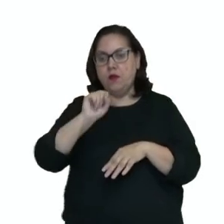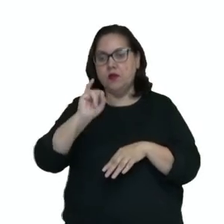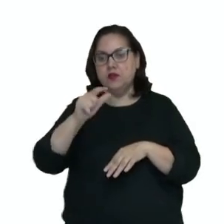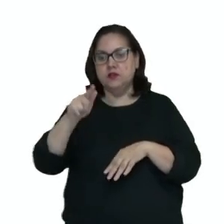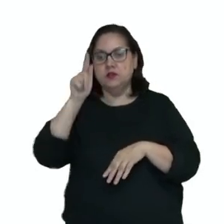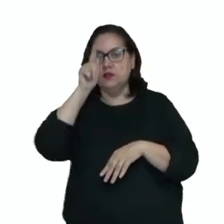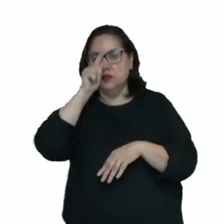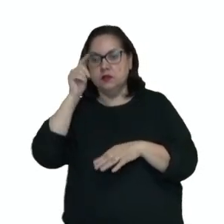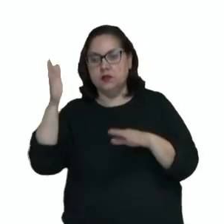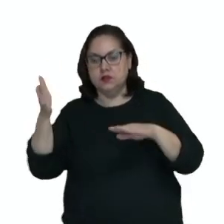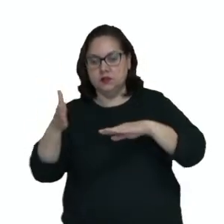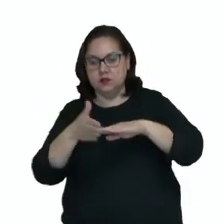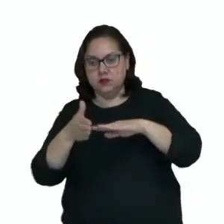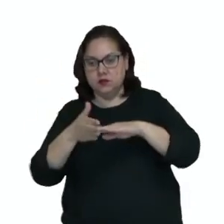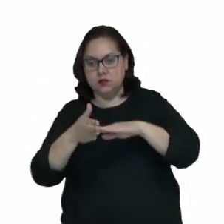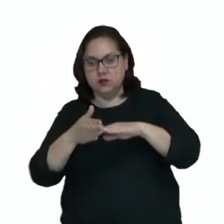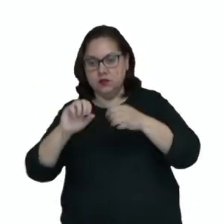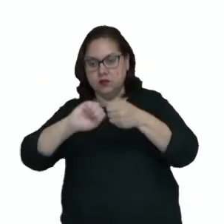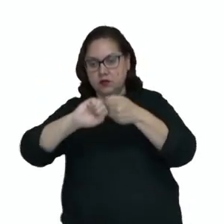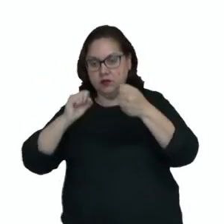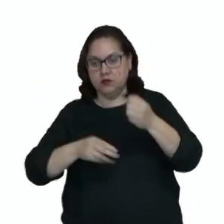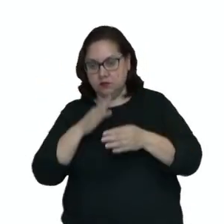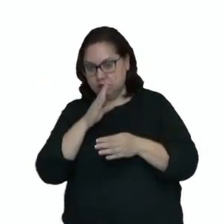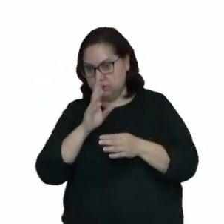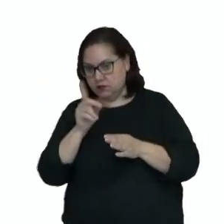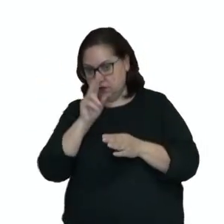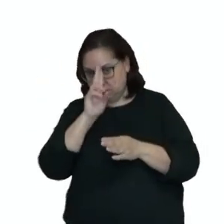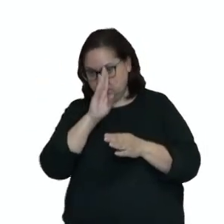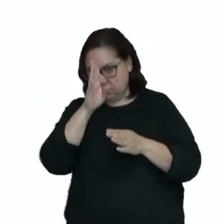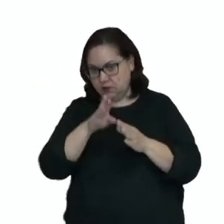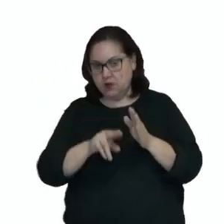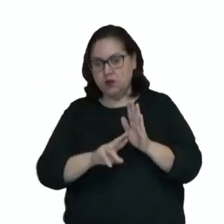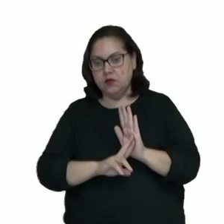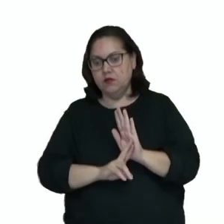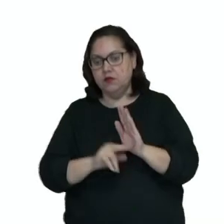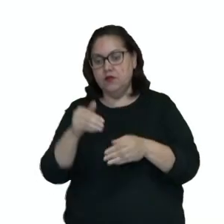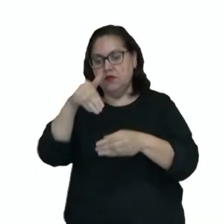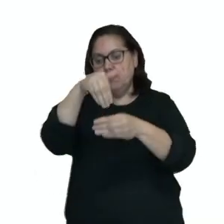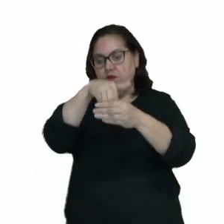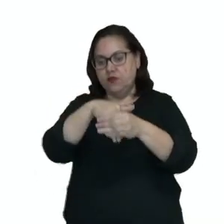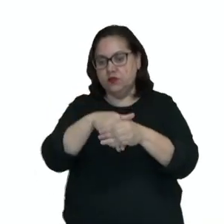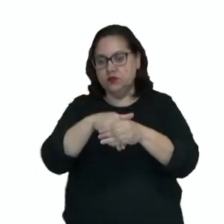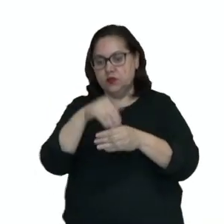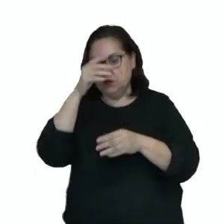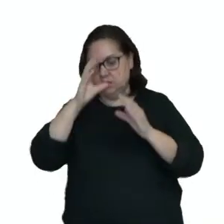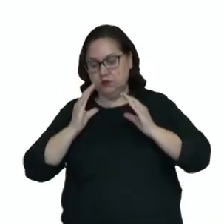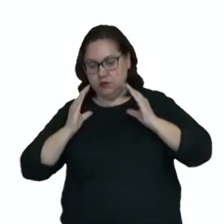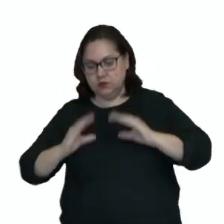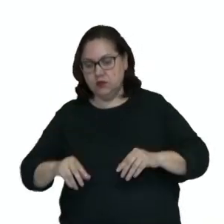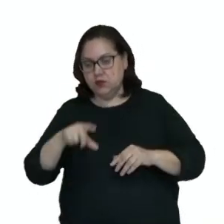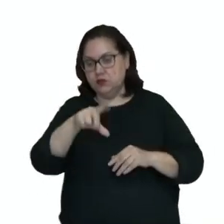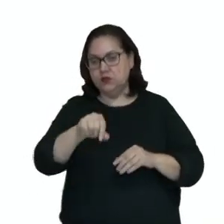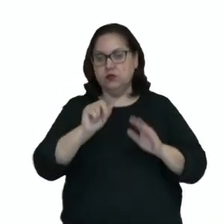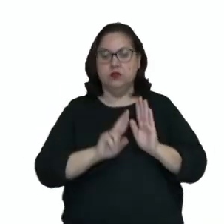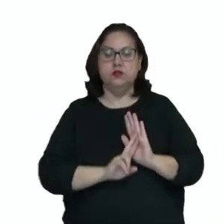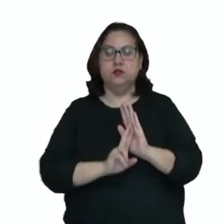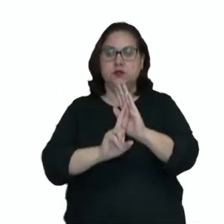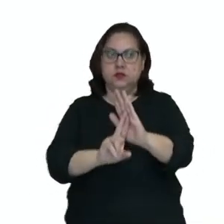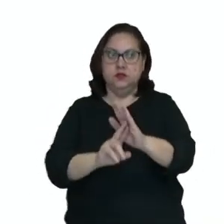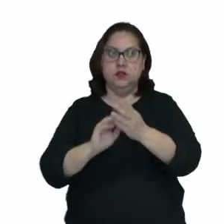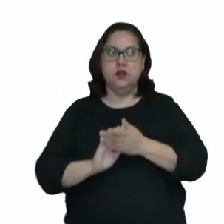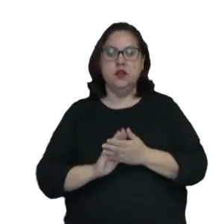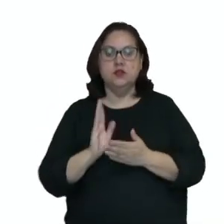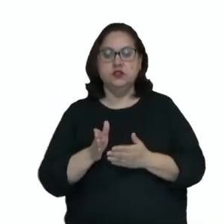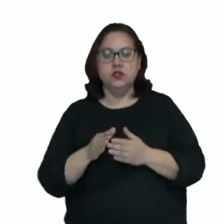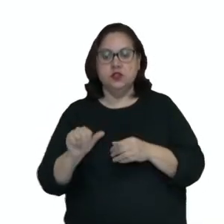democracia contemporânea se dá de forma indireta, ou seja, por meio do voto, os cidadãos escolhem seus representantes.